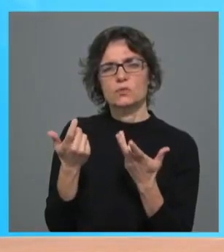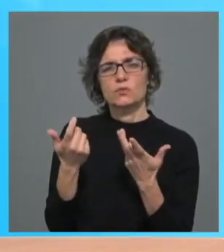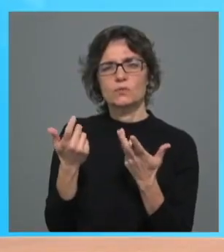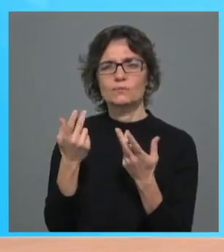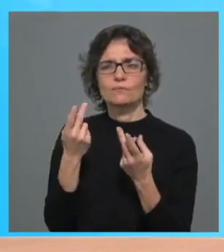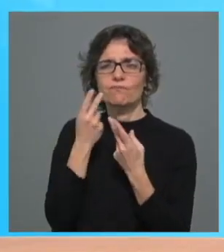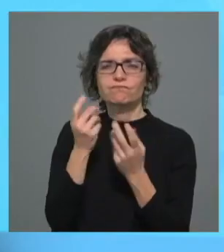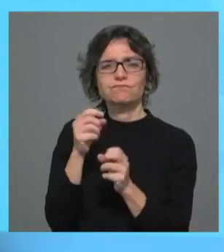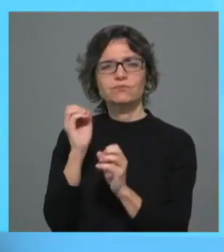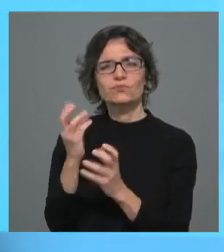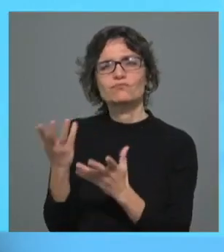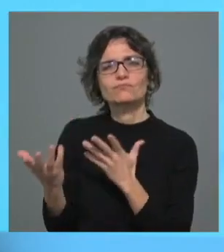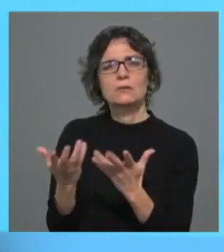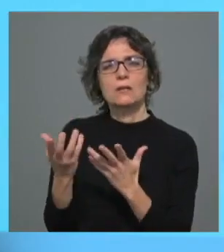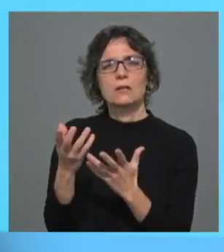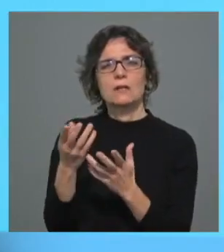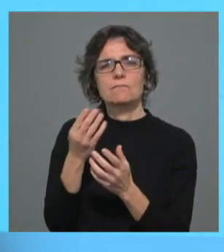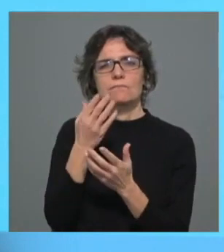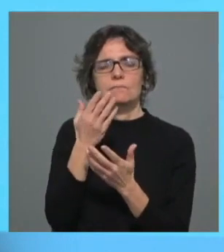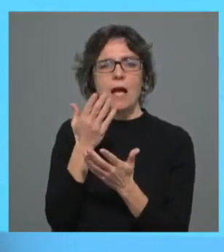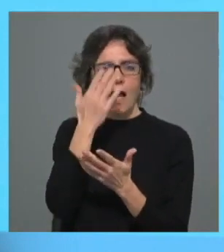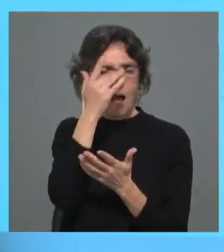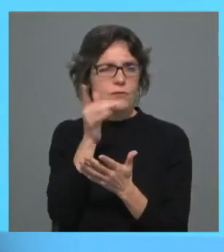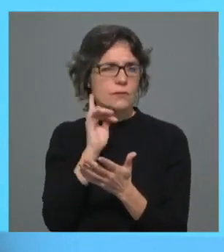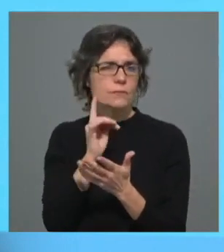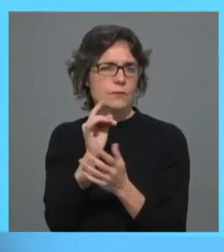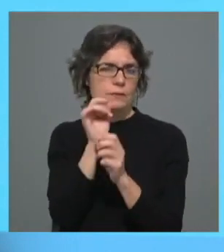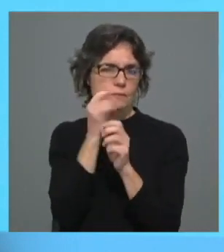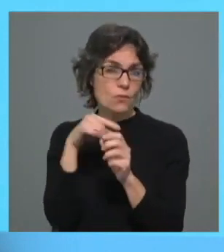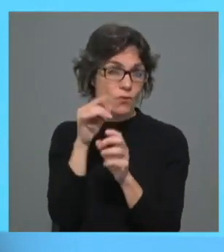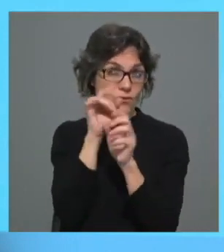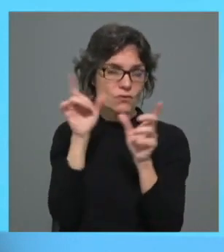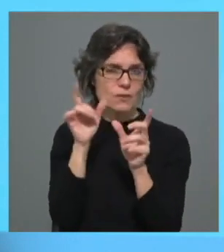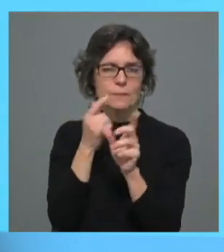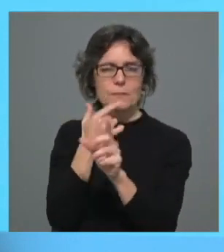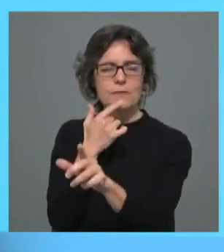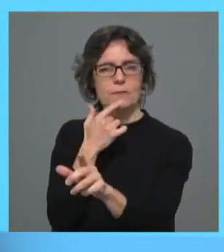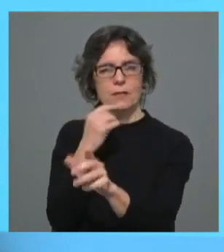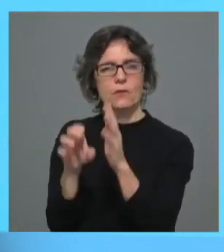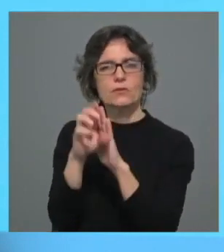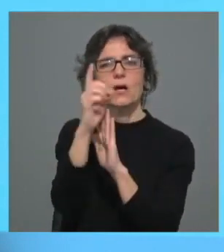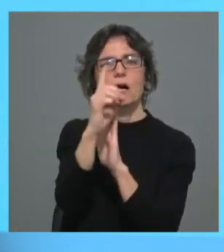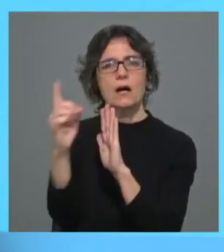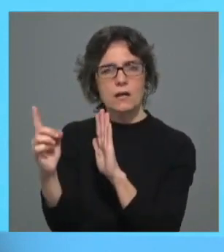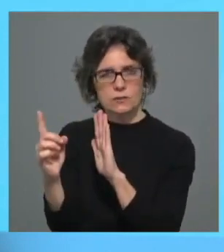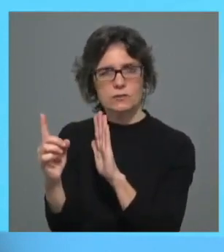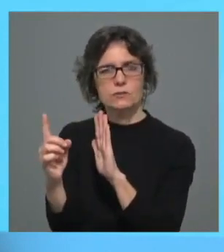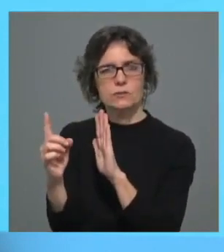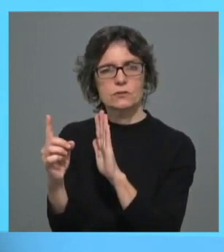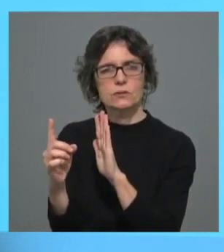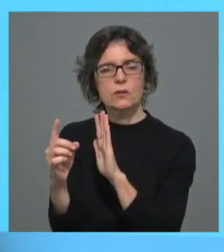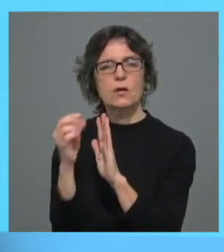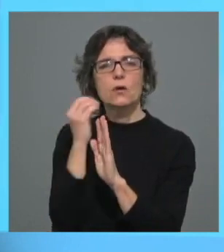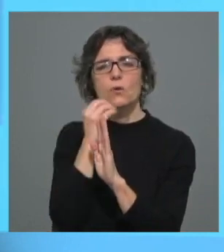importante também despertarmos para a circunstância em que estas pessoas chegam ao nosso país e depois como